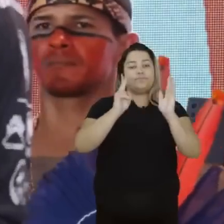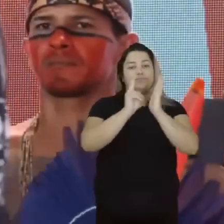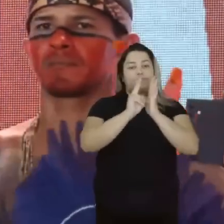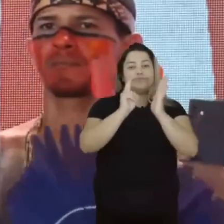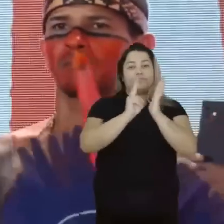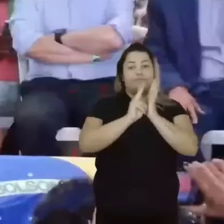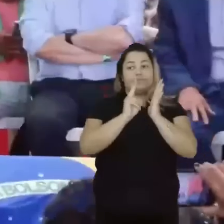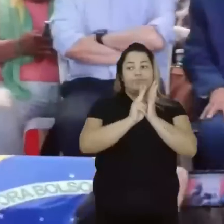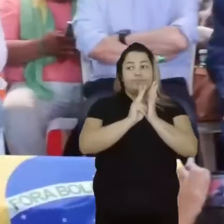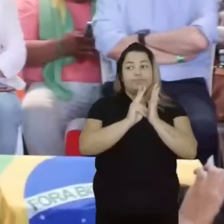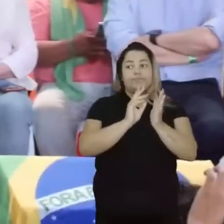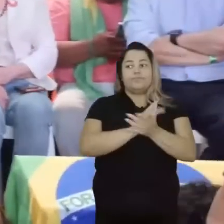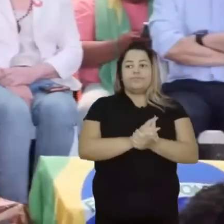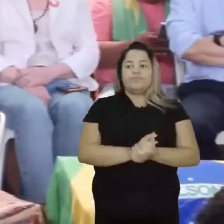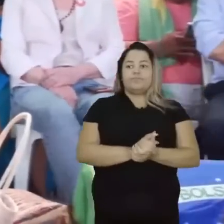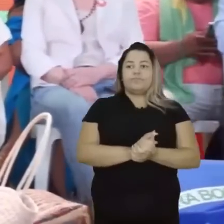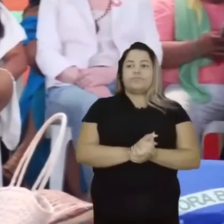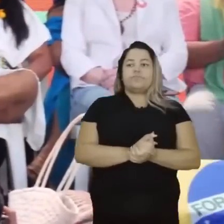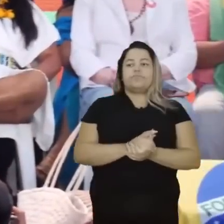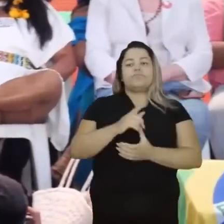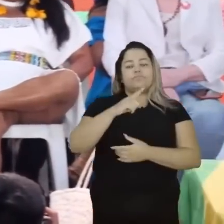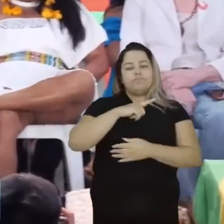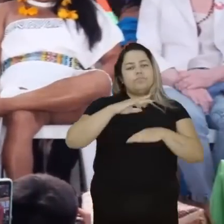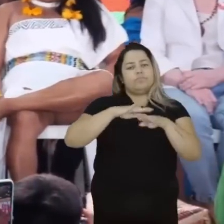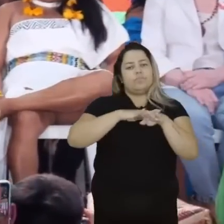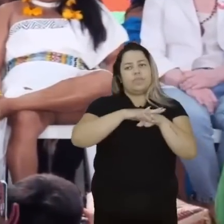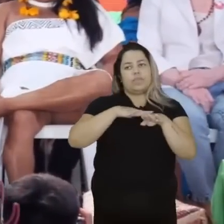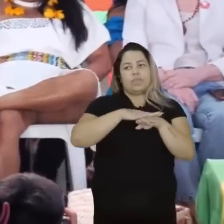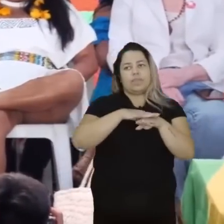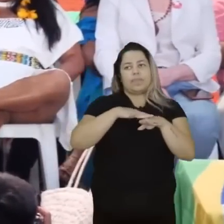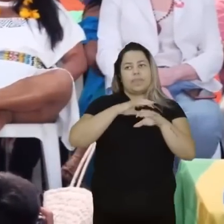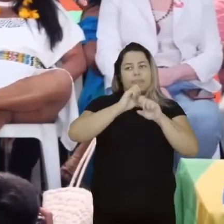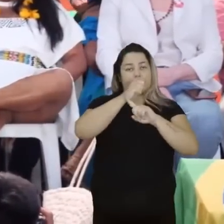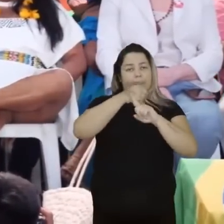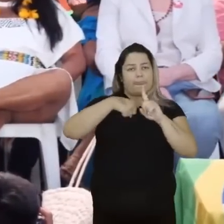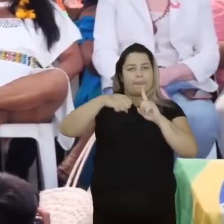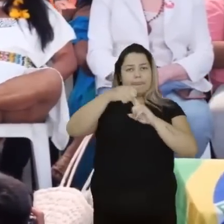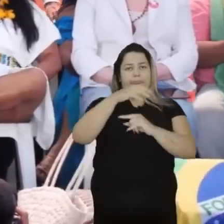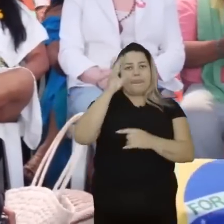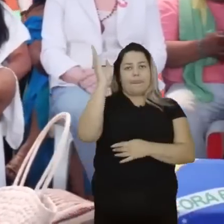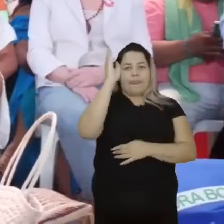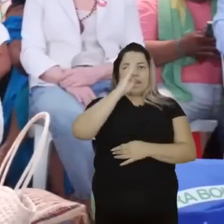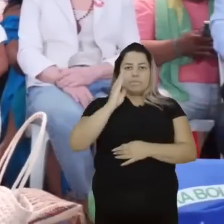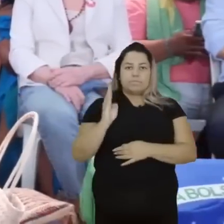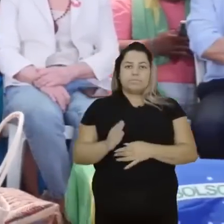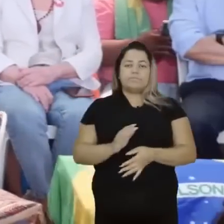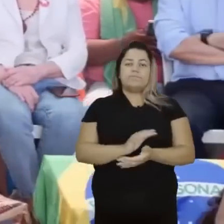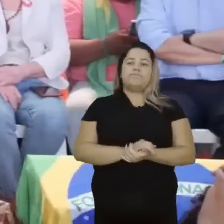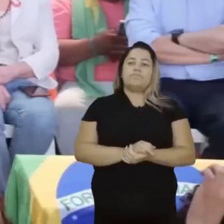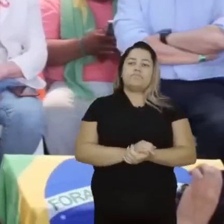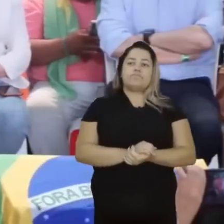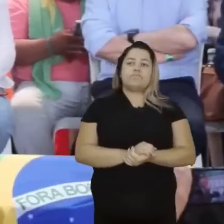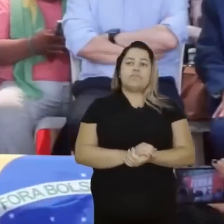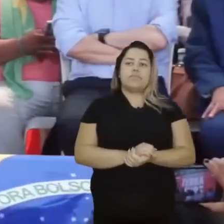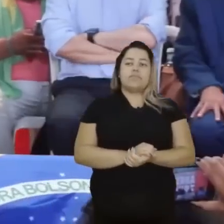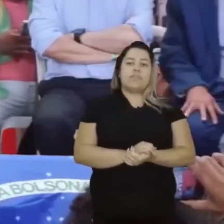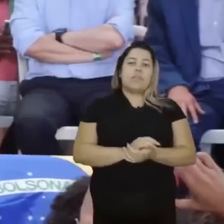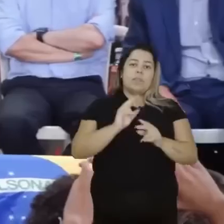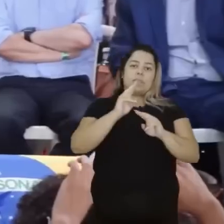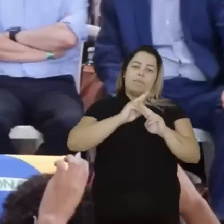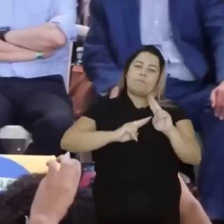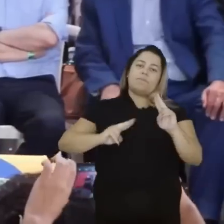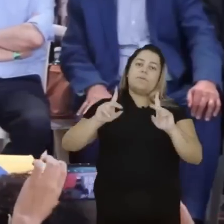É preciso que a gente tenha uma conversa com a sociedade brasileira. As pessoas que estão na